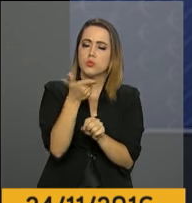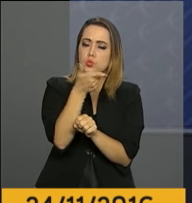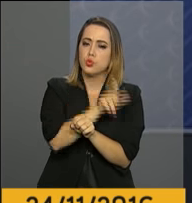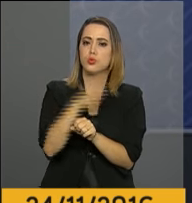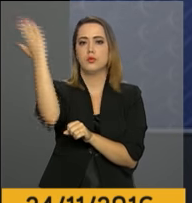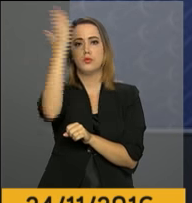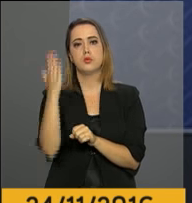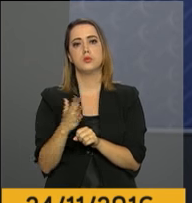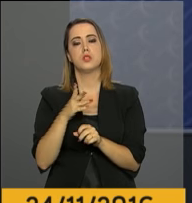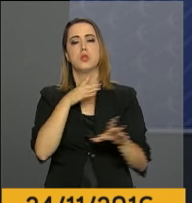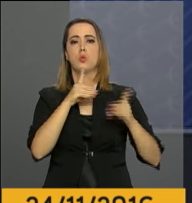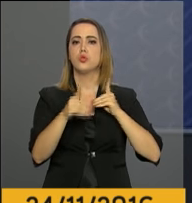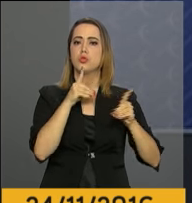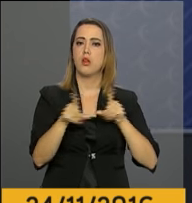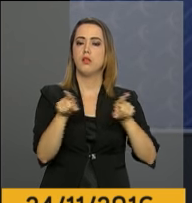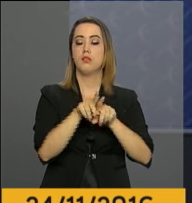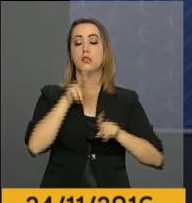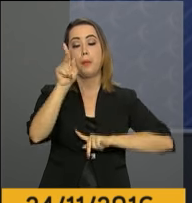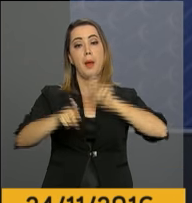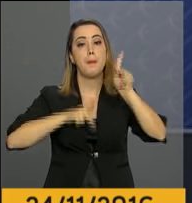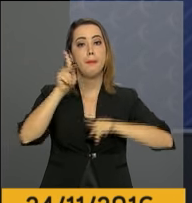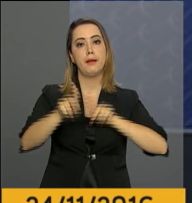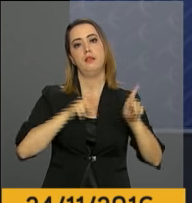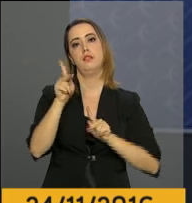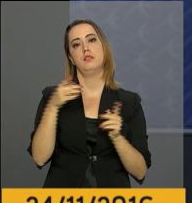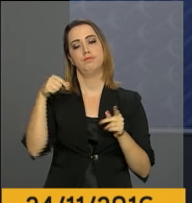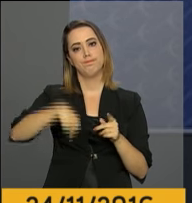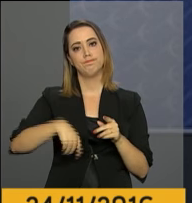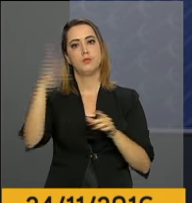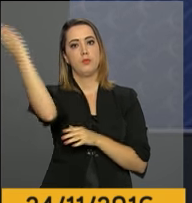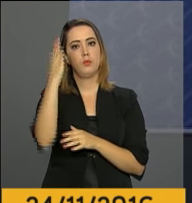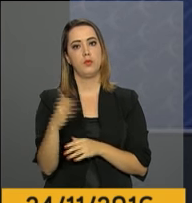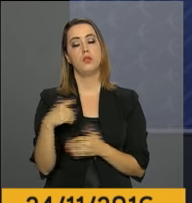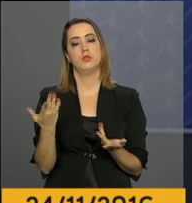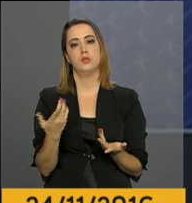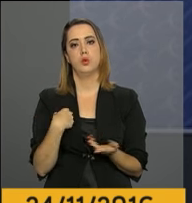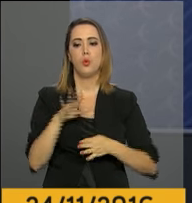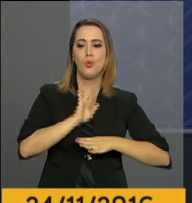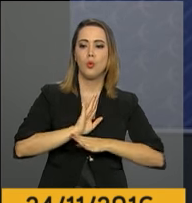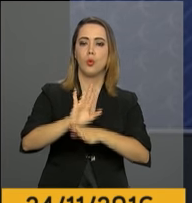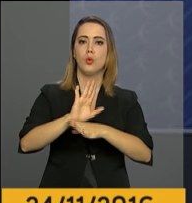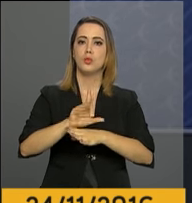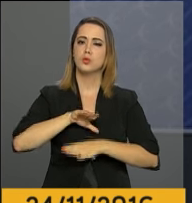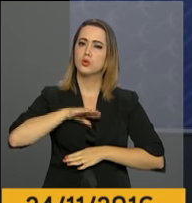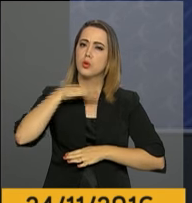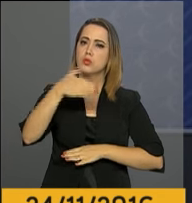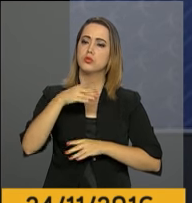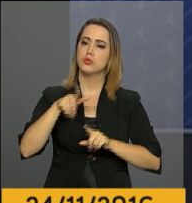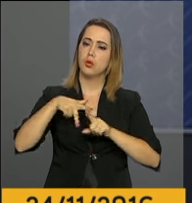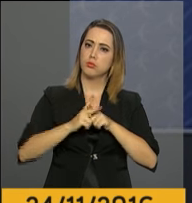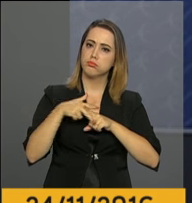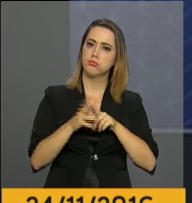pacificação do país em meio às corajosas reformas que com apoio do congresso estamos levando